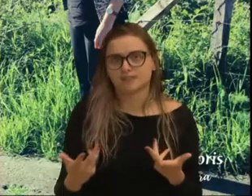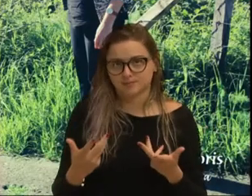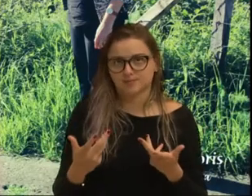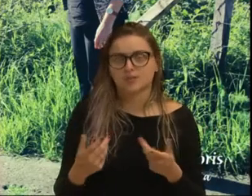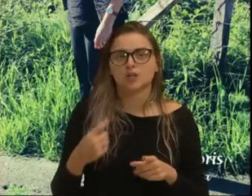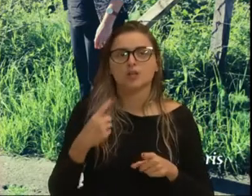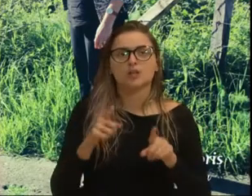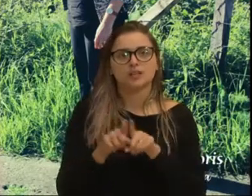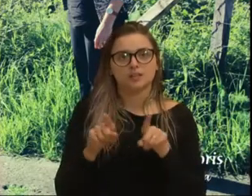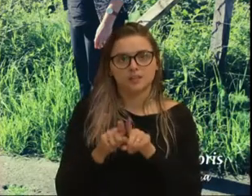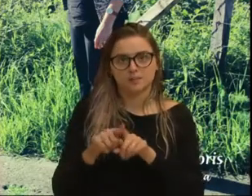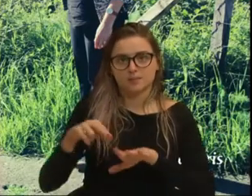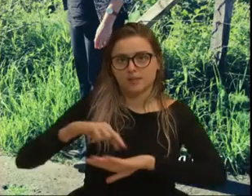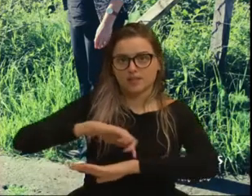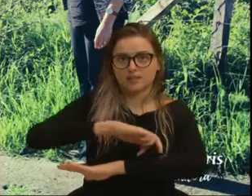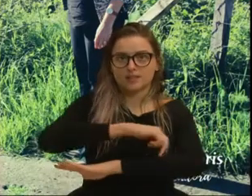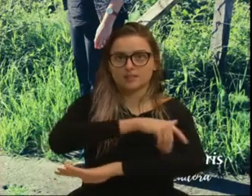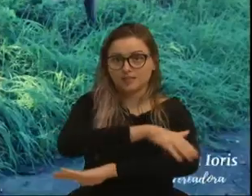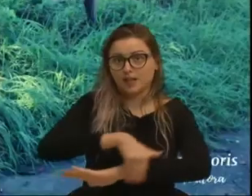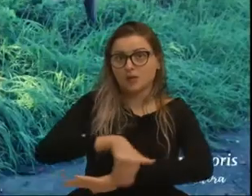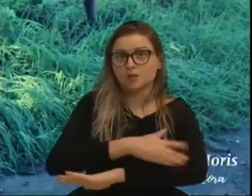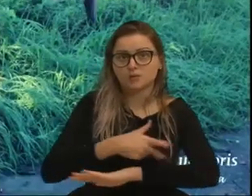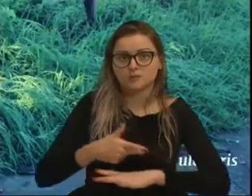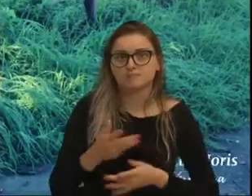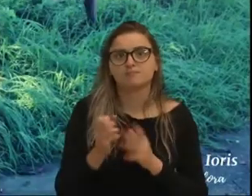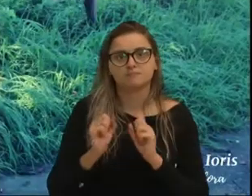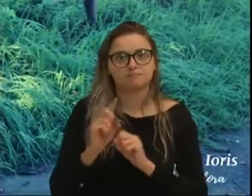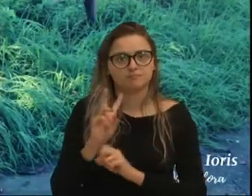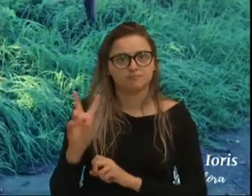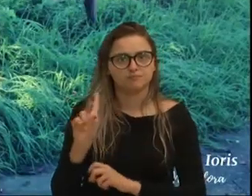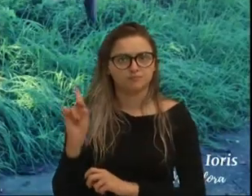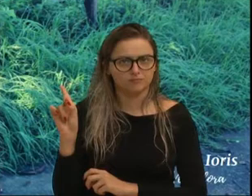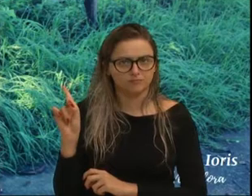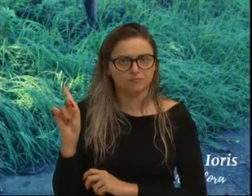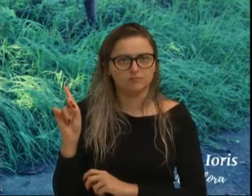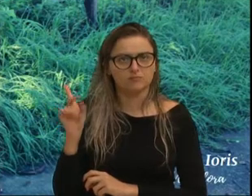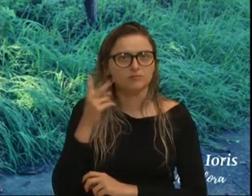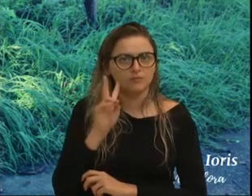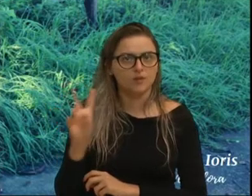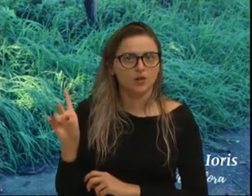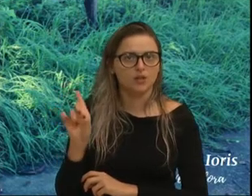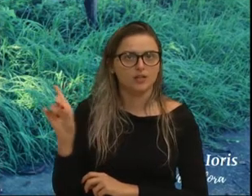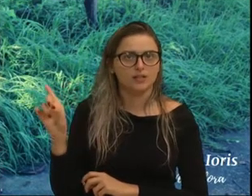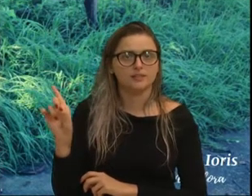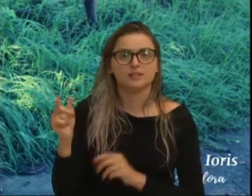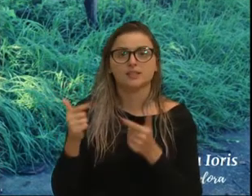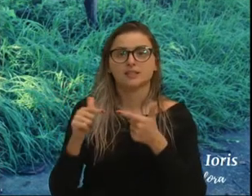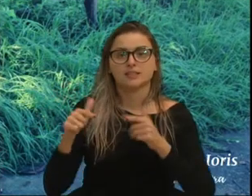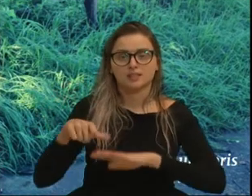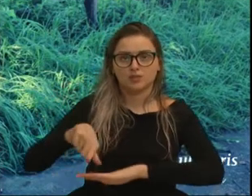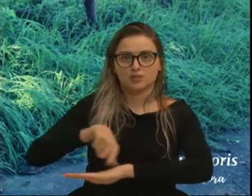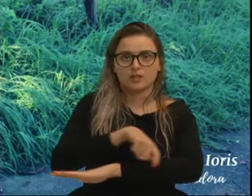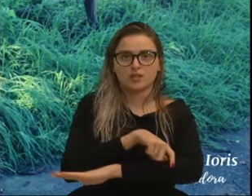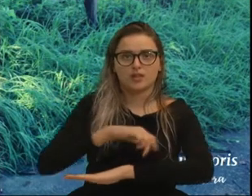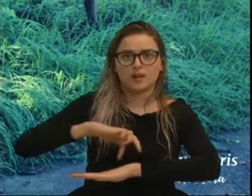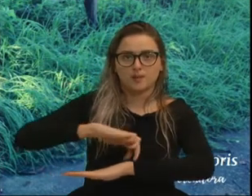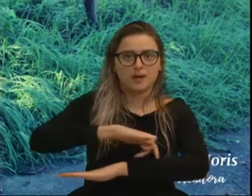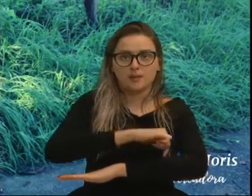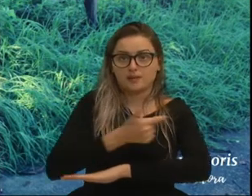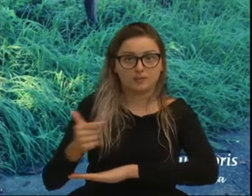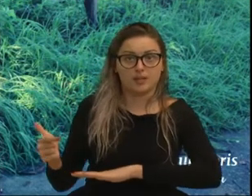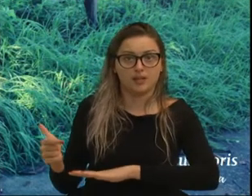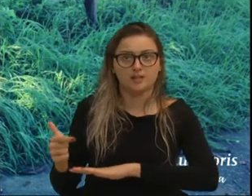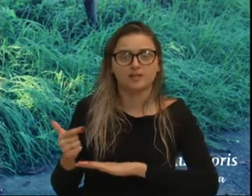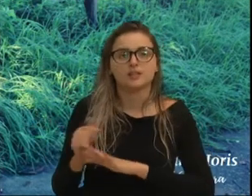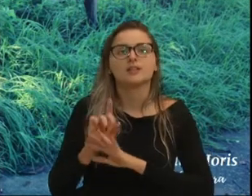de invadir o passeio público. Pode passar? Olhem esse passeio, não tem calçada, né? Então, ali